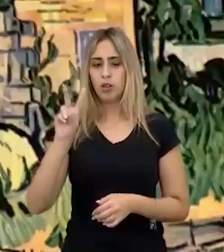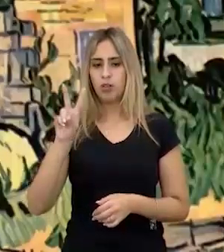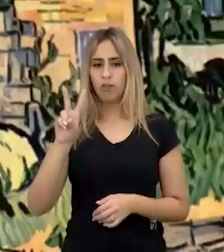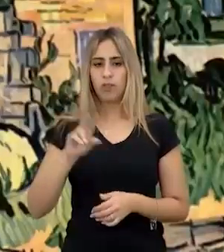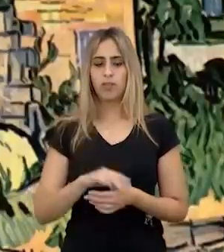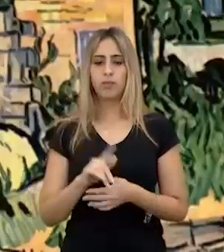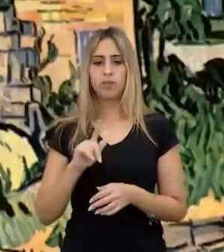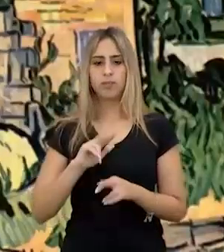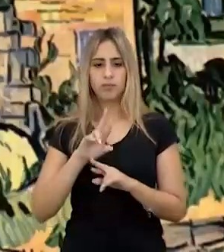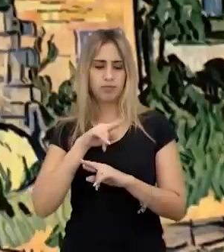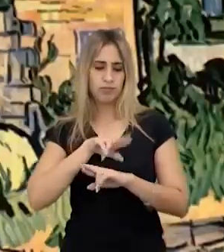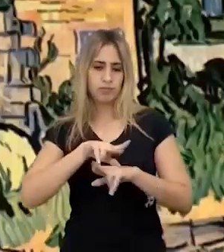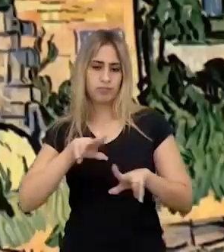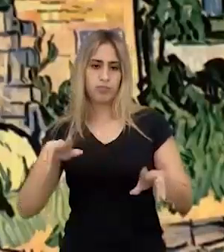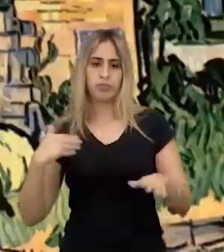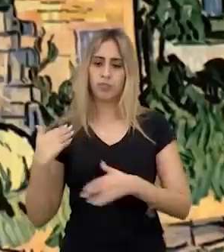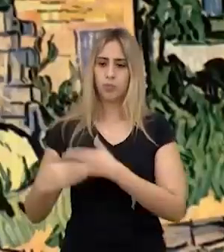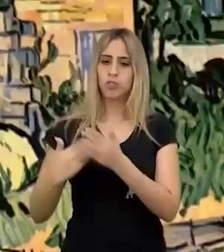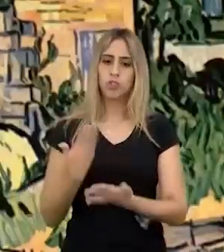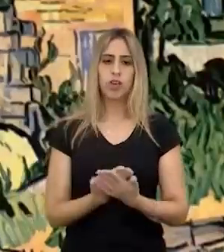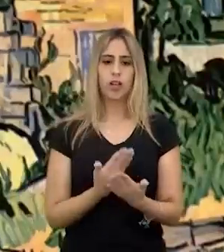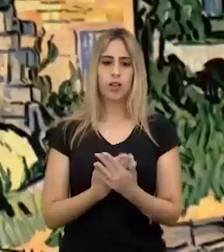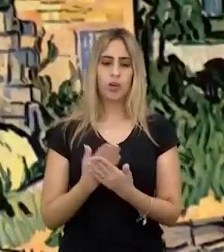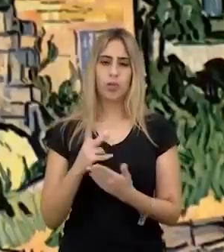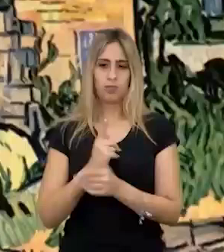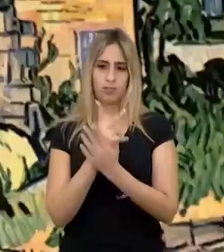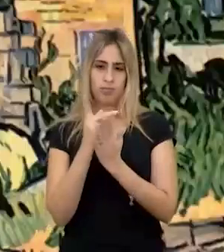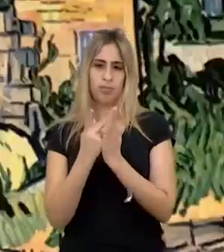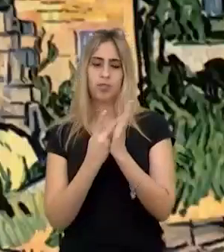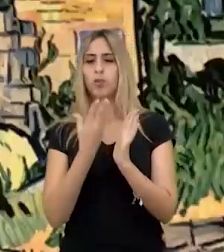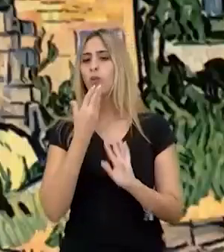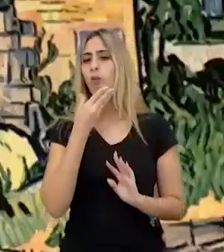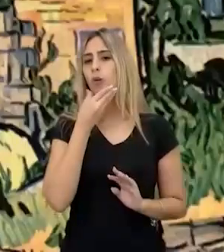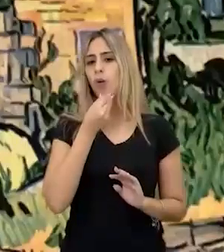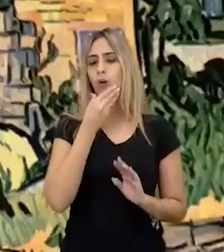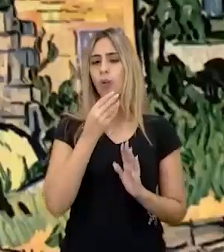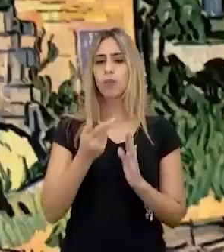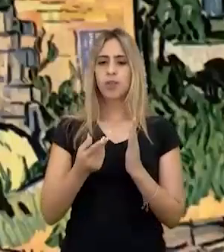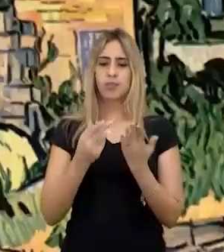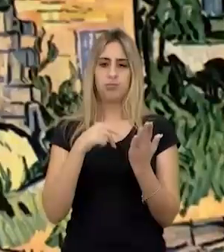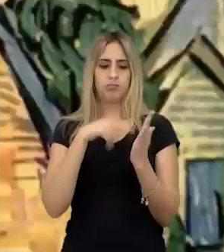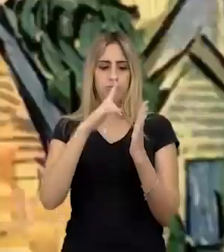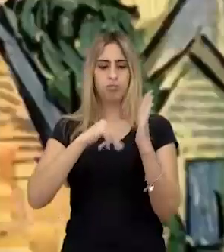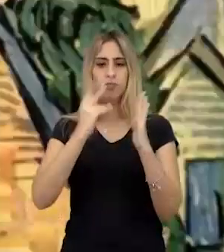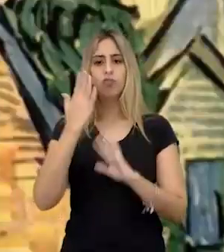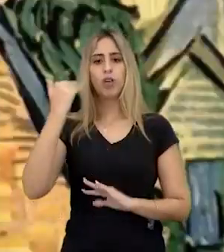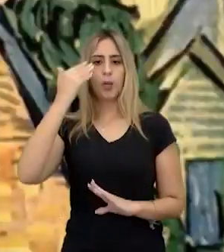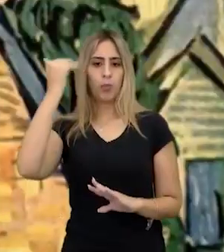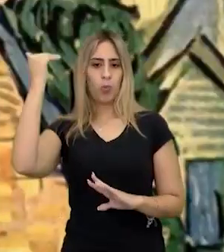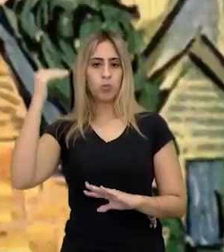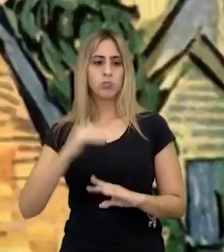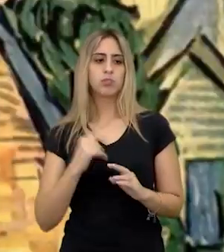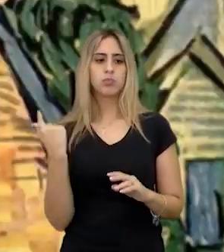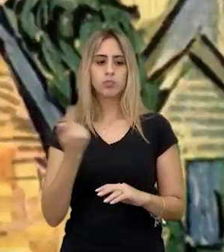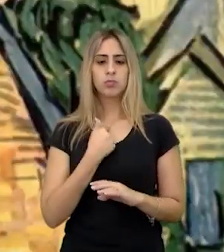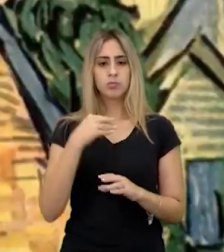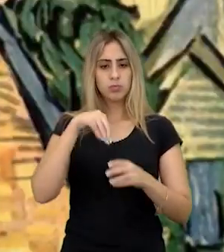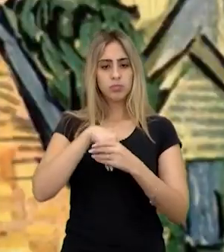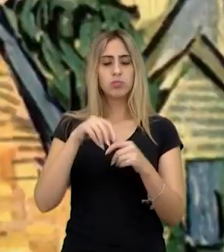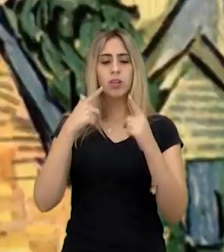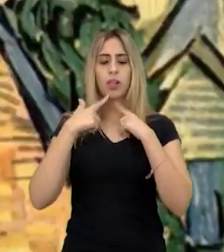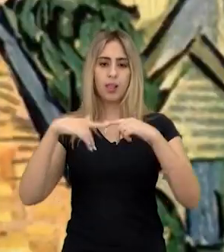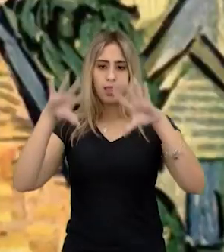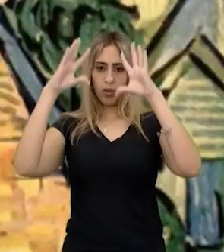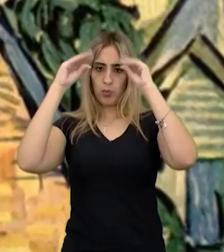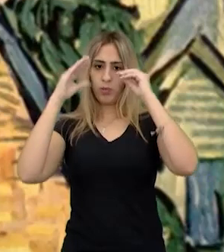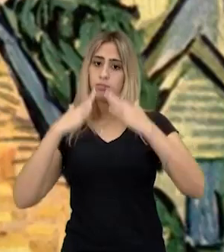obras aí de Van Gogh ao longo da nossa aula. Nossa, vou adorar, não, vou curtir. Então, quando eu penso assim, é que assim, eu sou do campo das